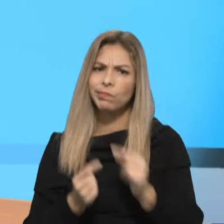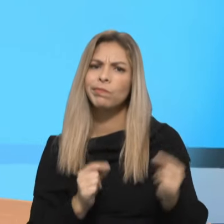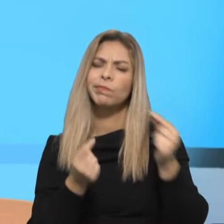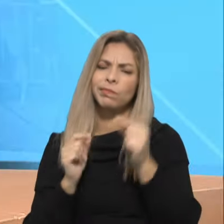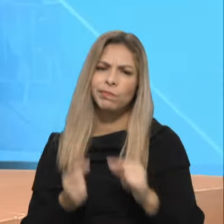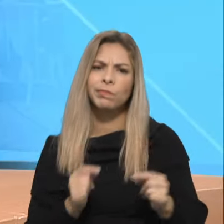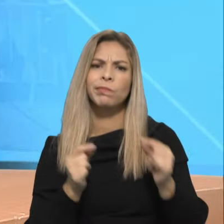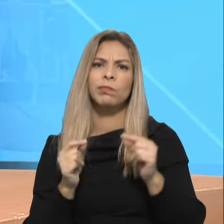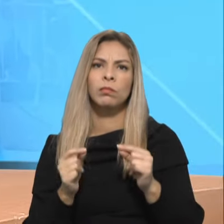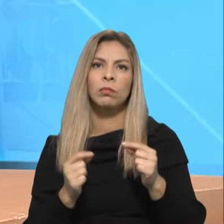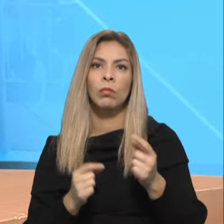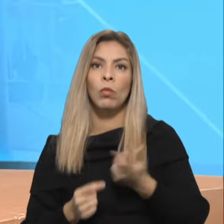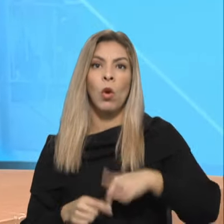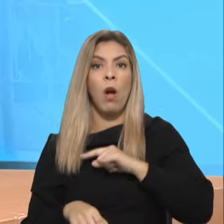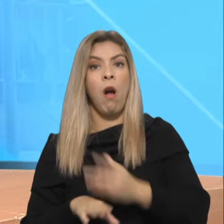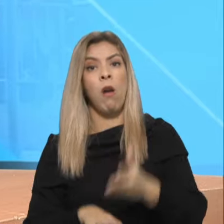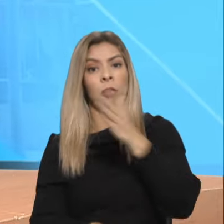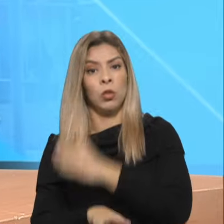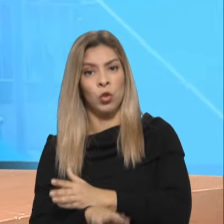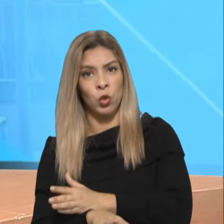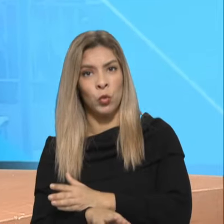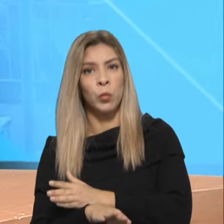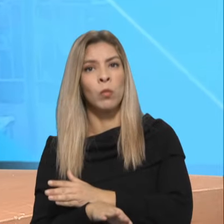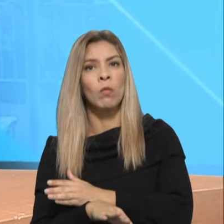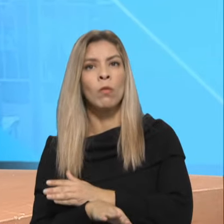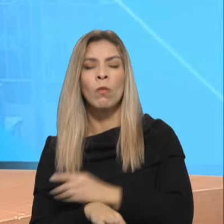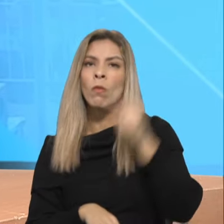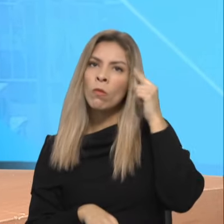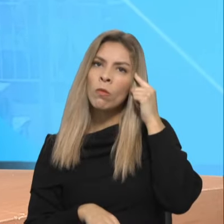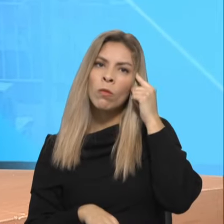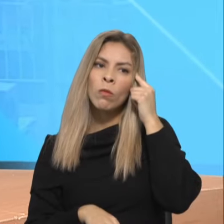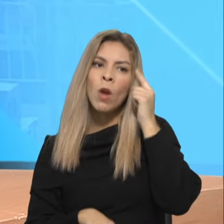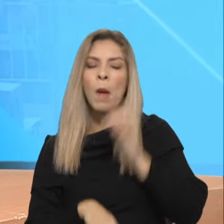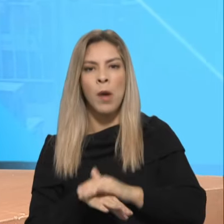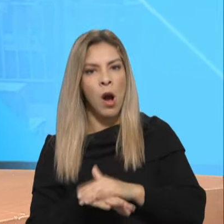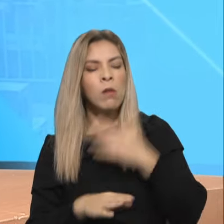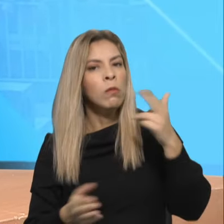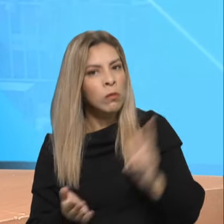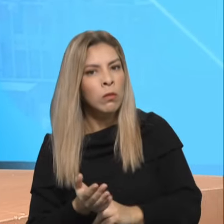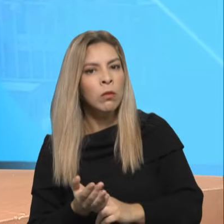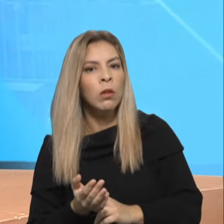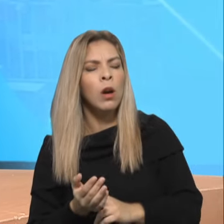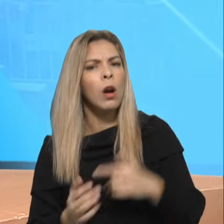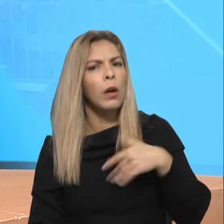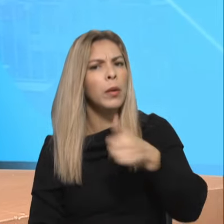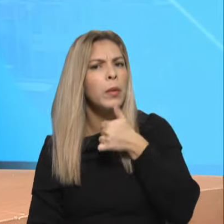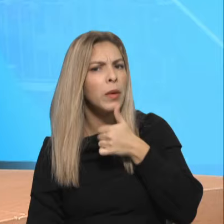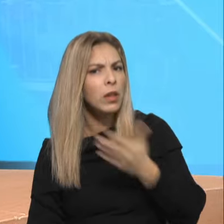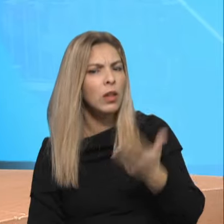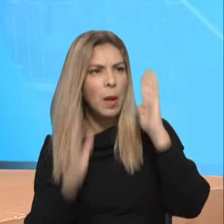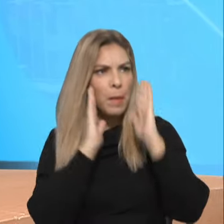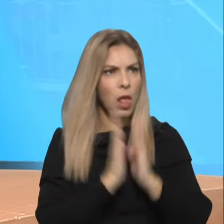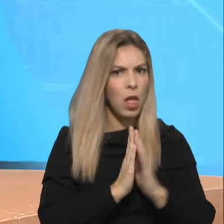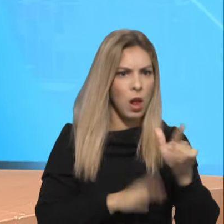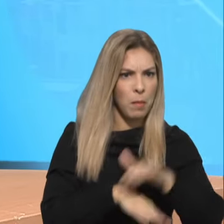em que, tendo nós já anteriormente na teologia definido algo que é o pecado original, tinha que se pôr a questão como é que Maria pode ser isenta de